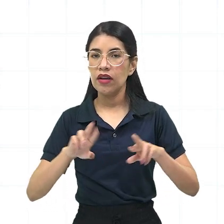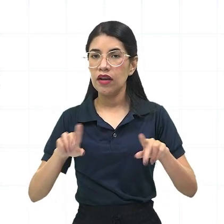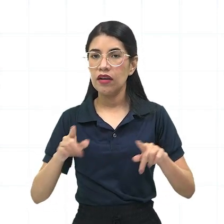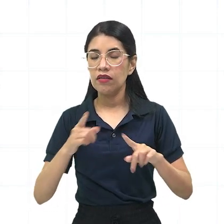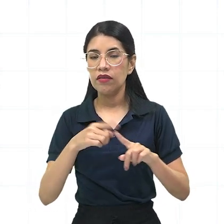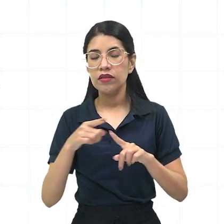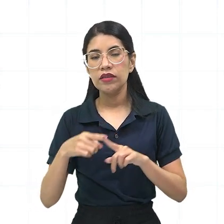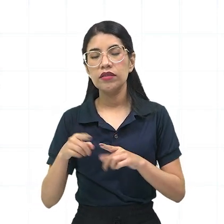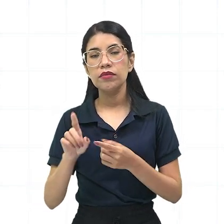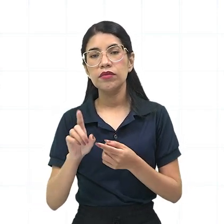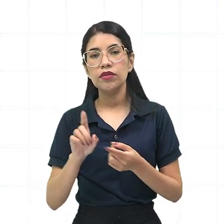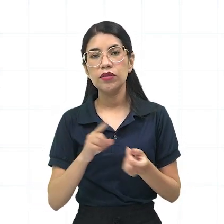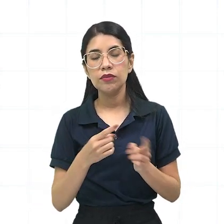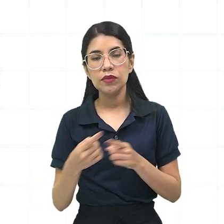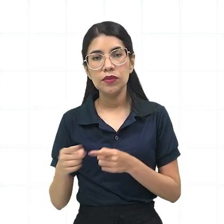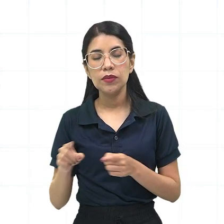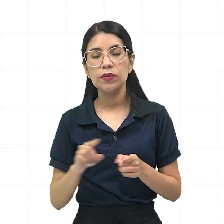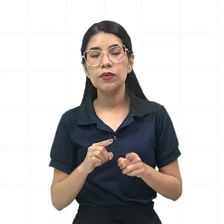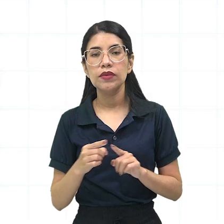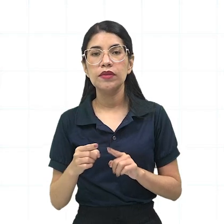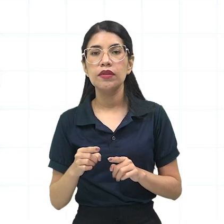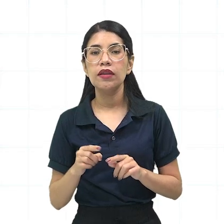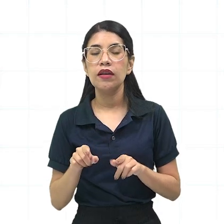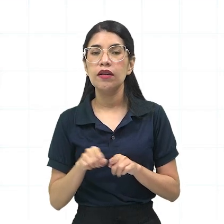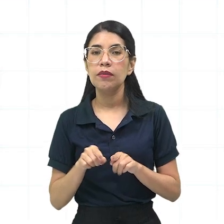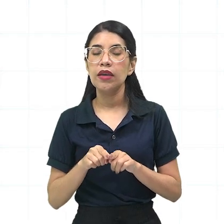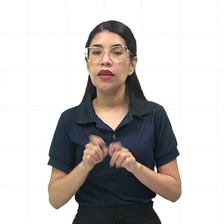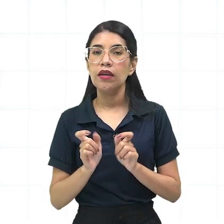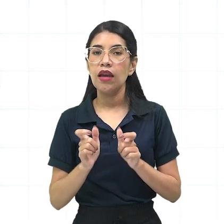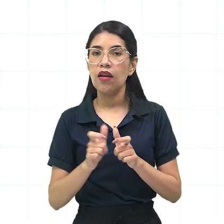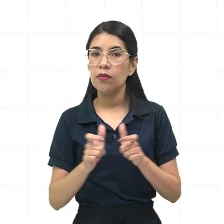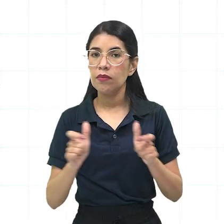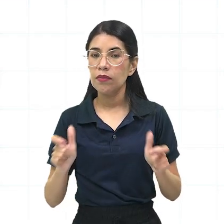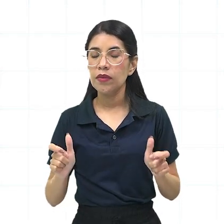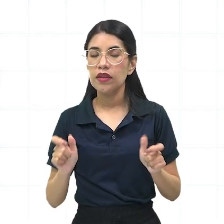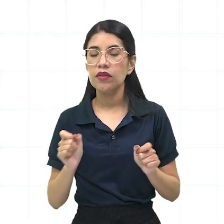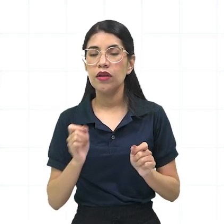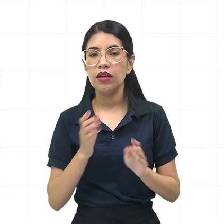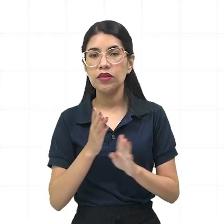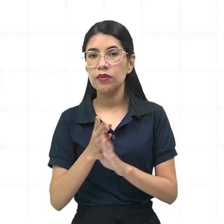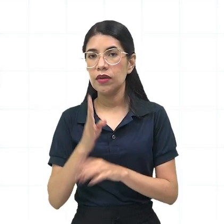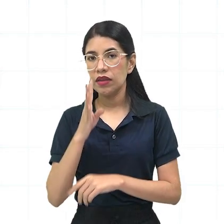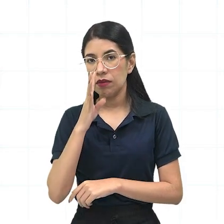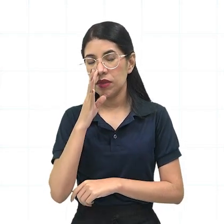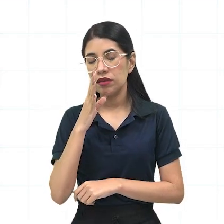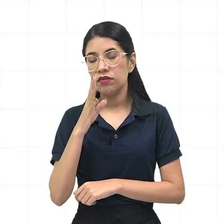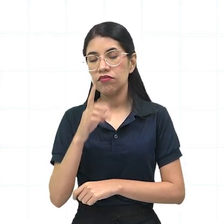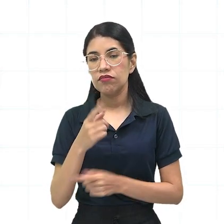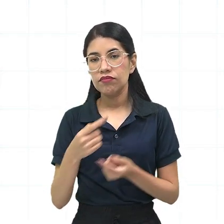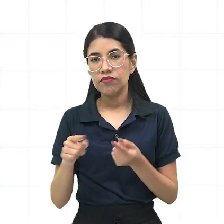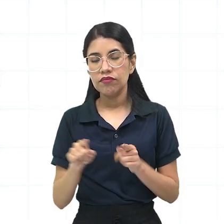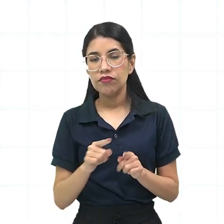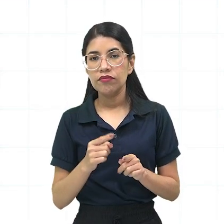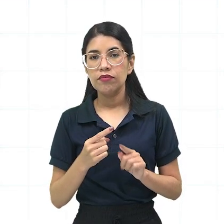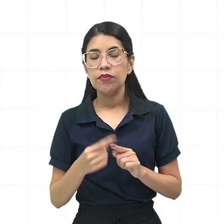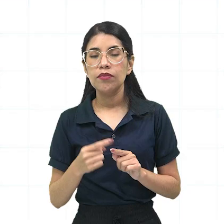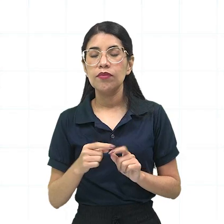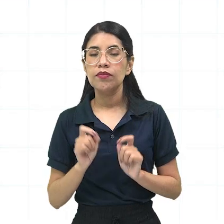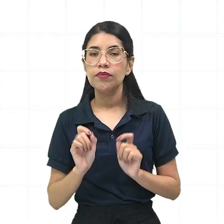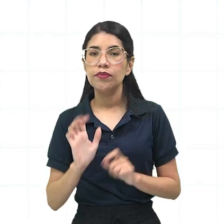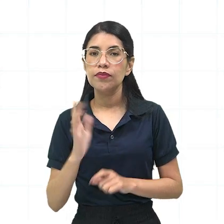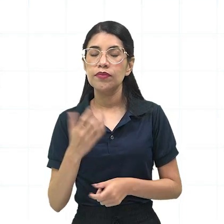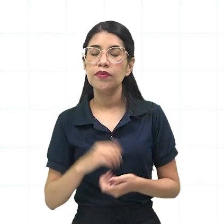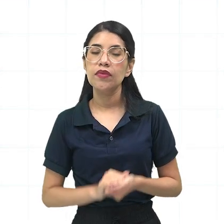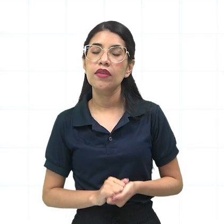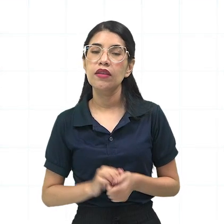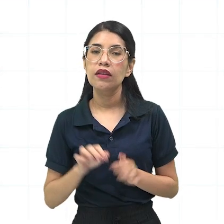de músicas e artistas, ampliando a possibilidade de descoberta e apreciação musical. Afinal, olha só, com